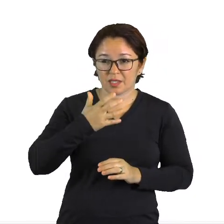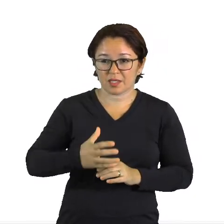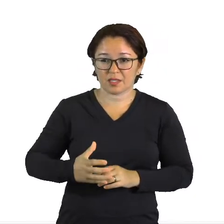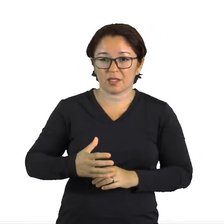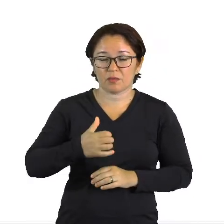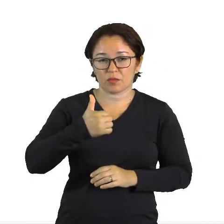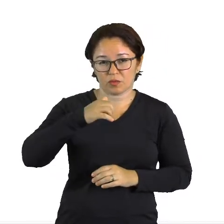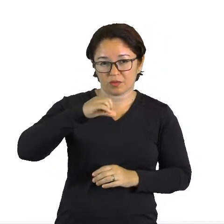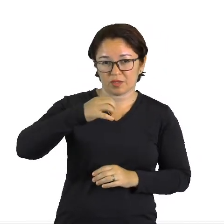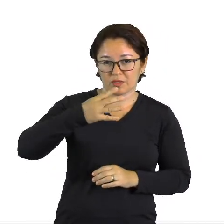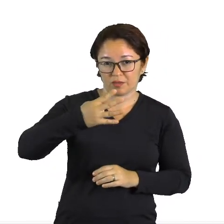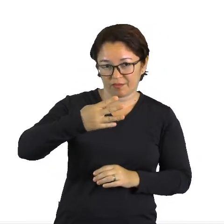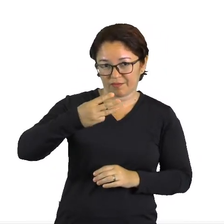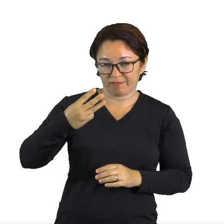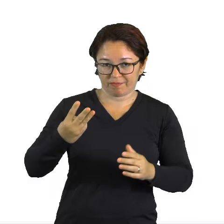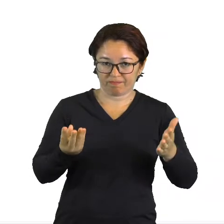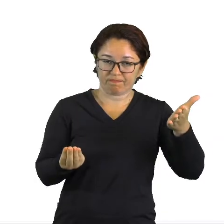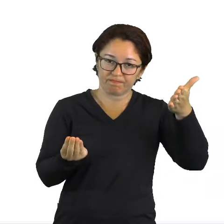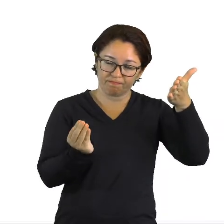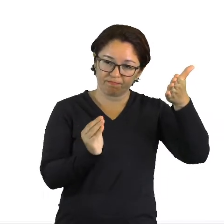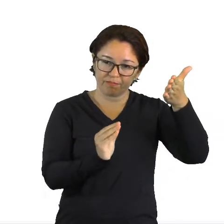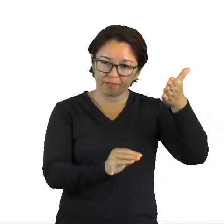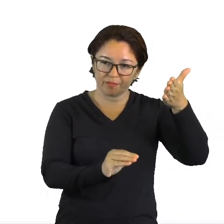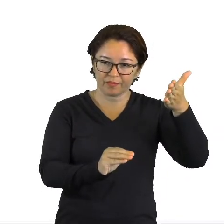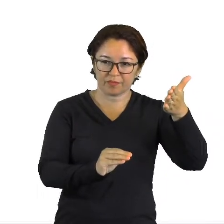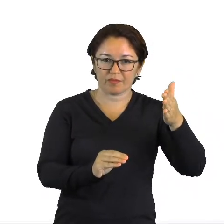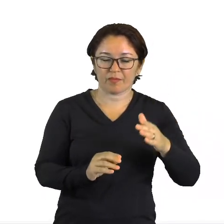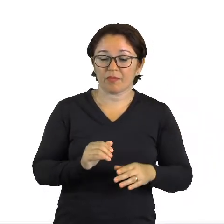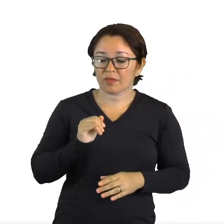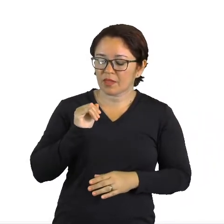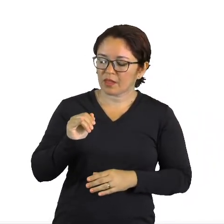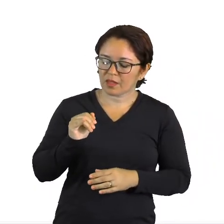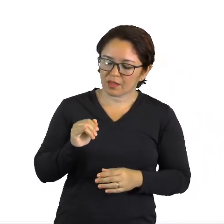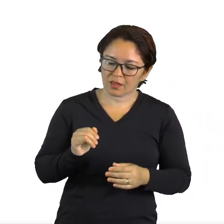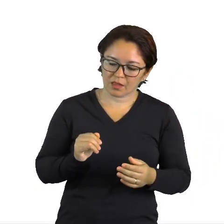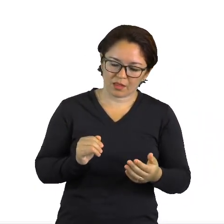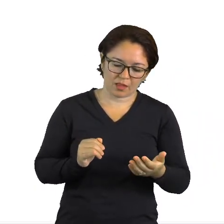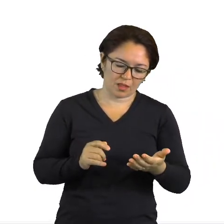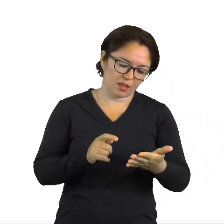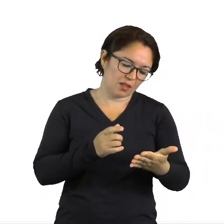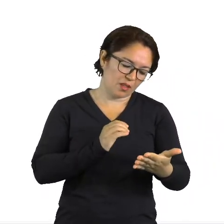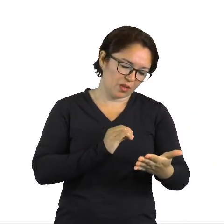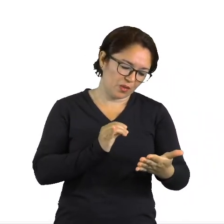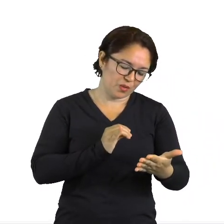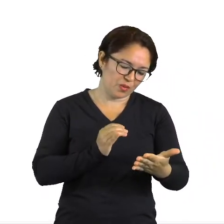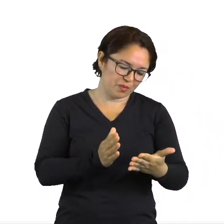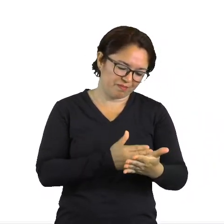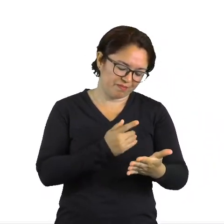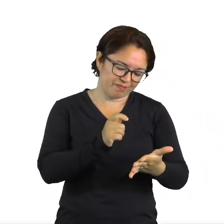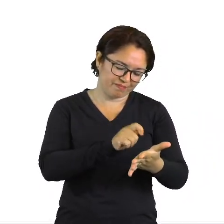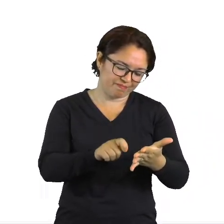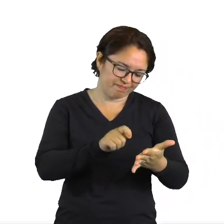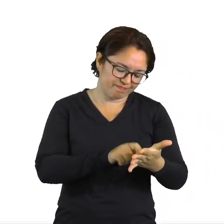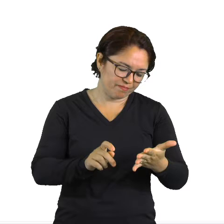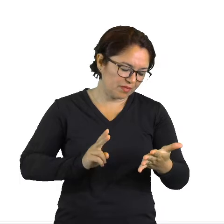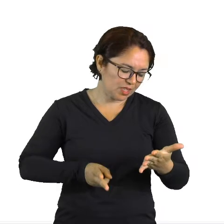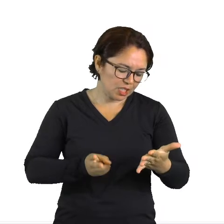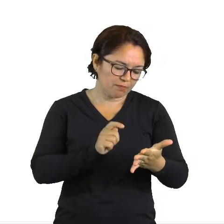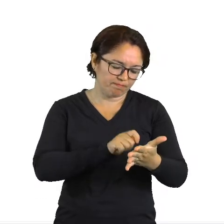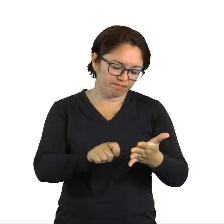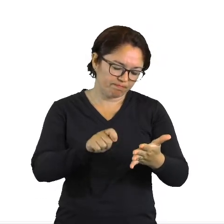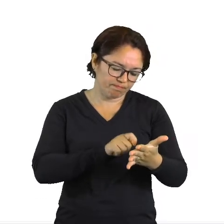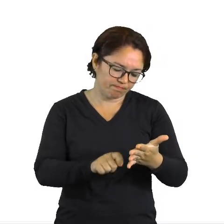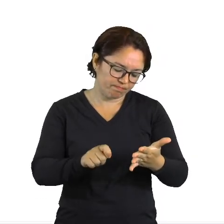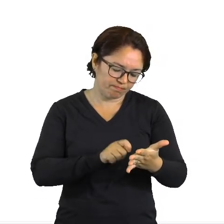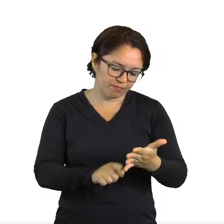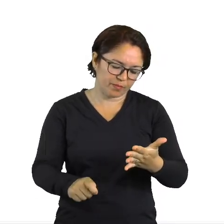após aquele outro, né? E aí ela diz o seguinte: querida Kitty, sempre que escrevo para você é